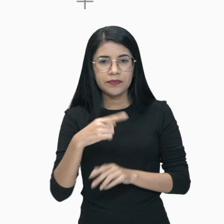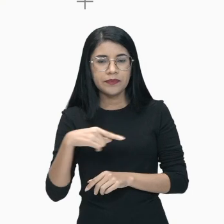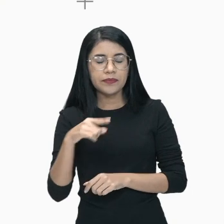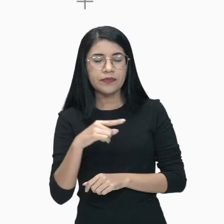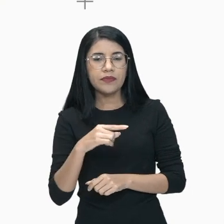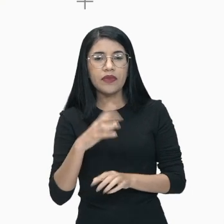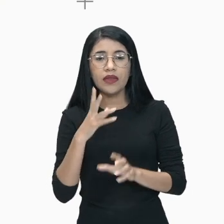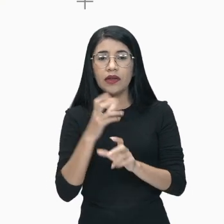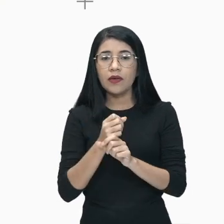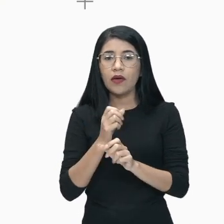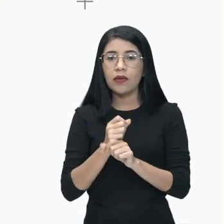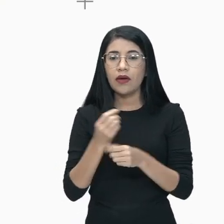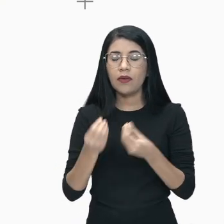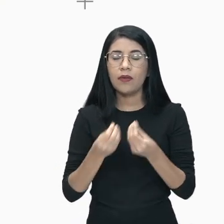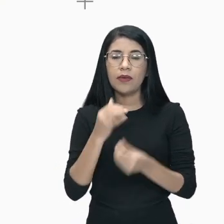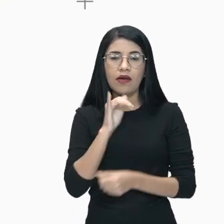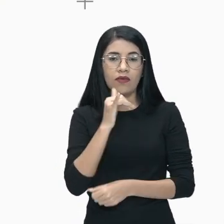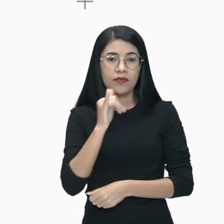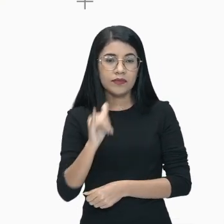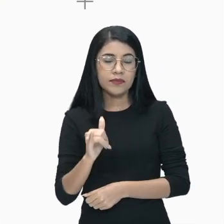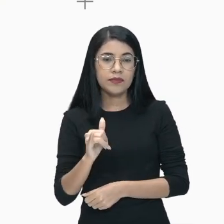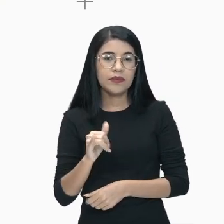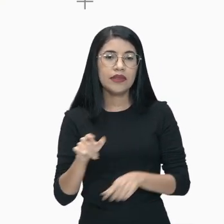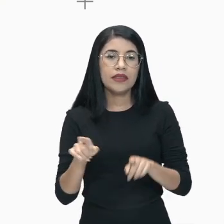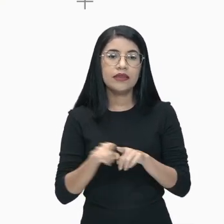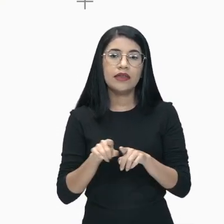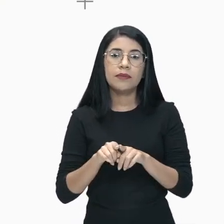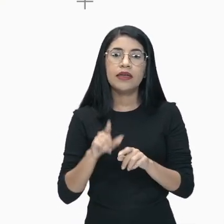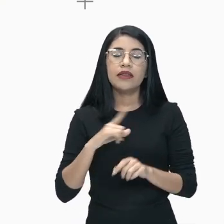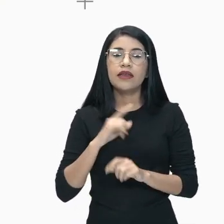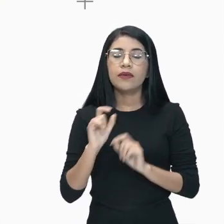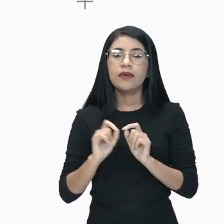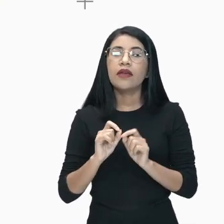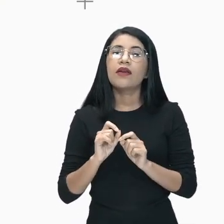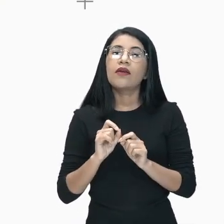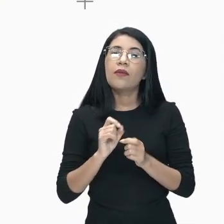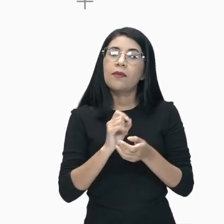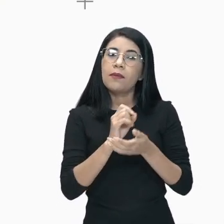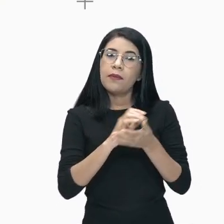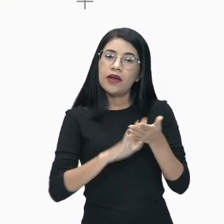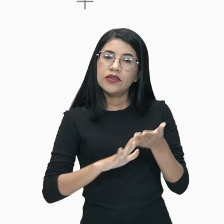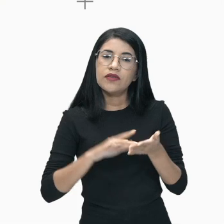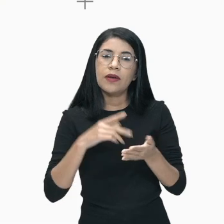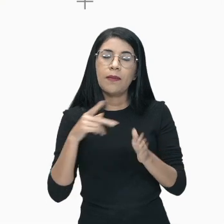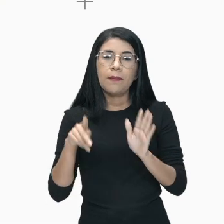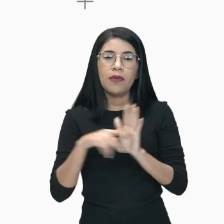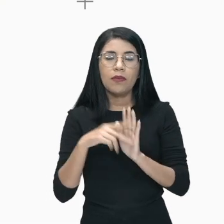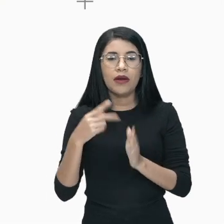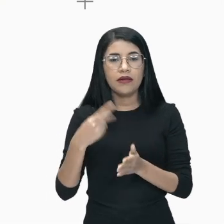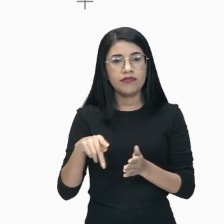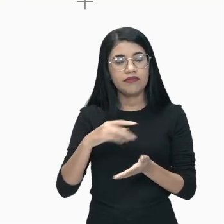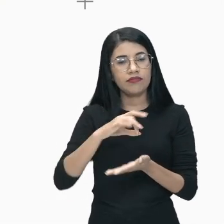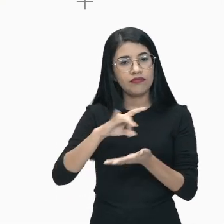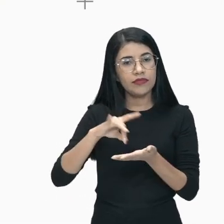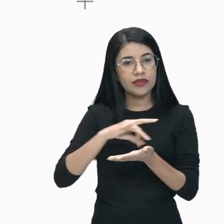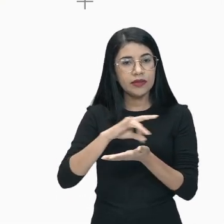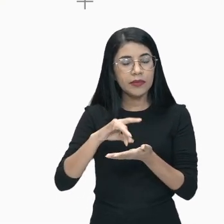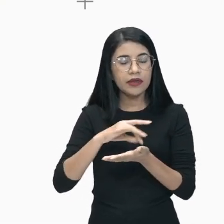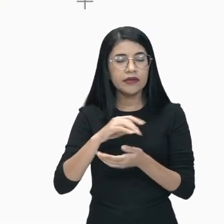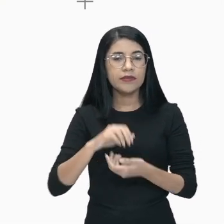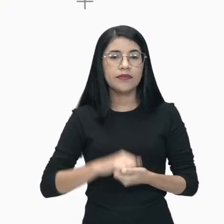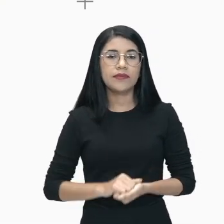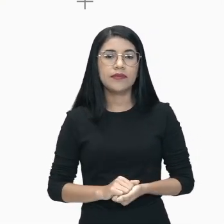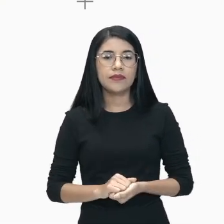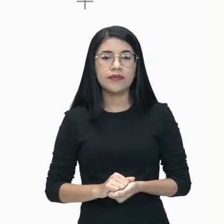vou calcular a força elétrica aqui, e eu tenho aqui uma atividade que é do nosso CMEAN 2023, que diz o seguinte,